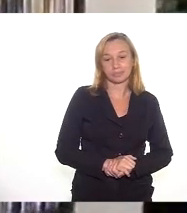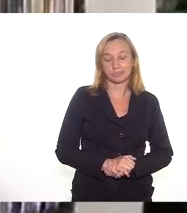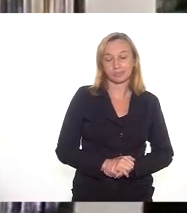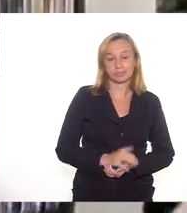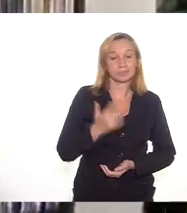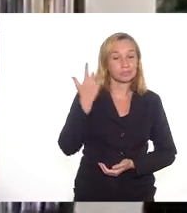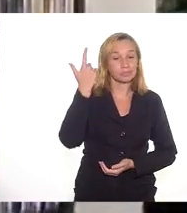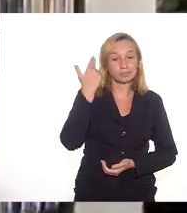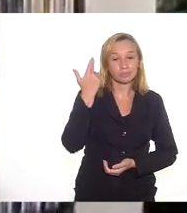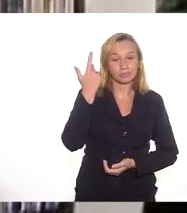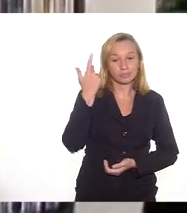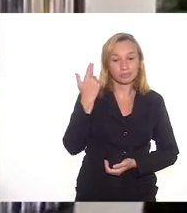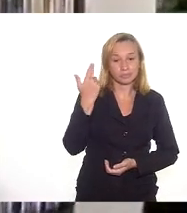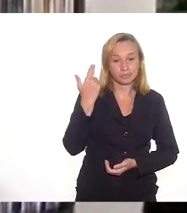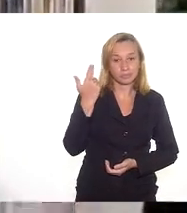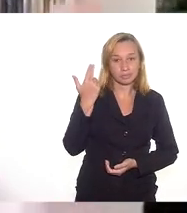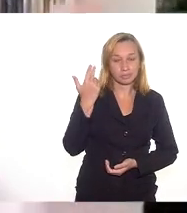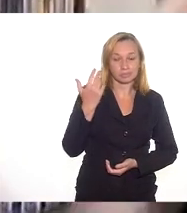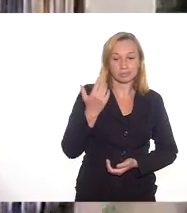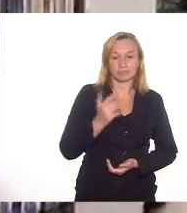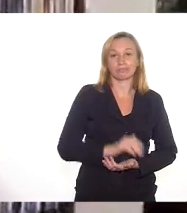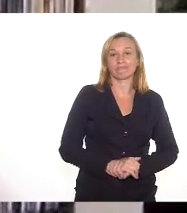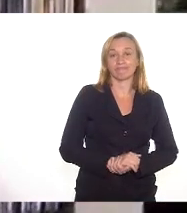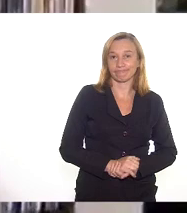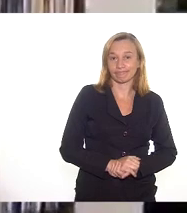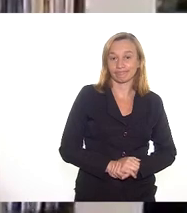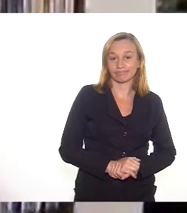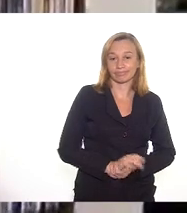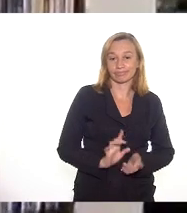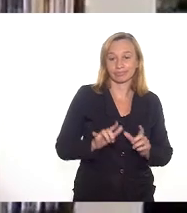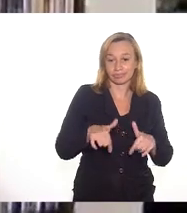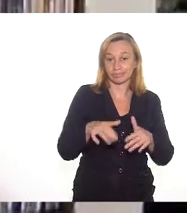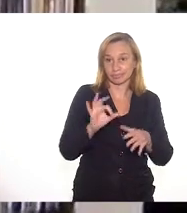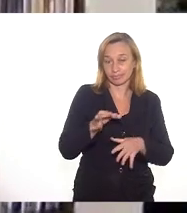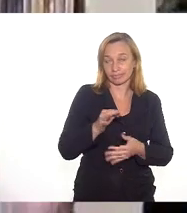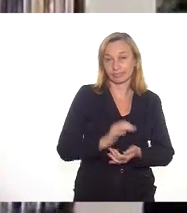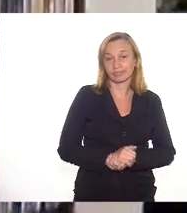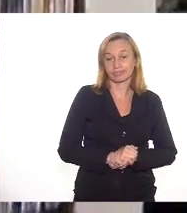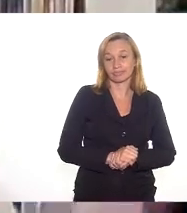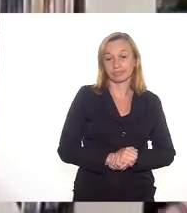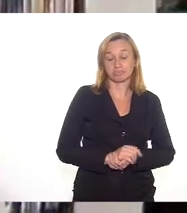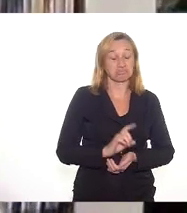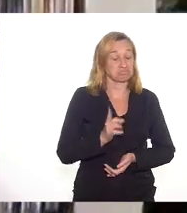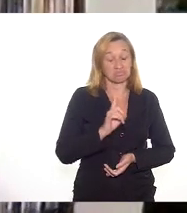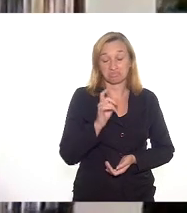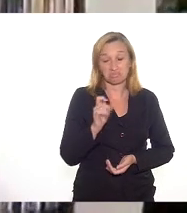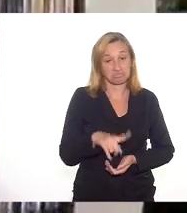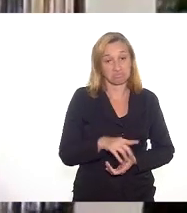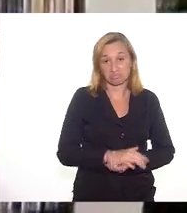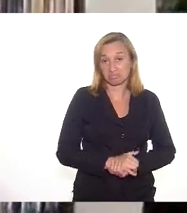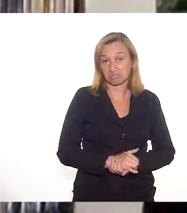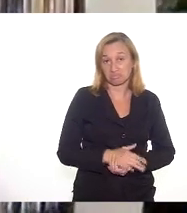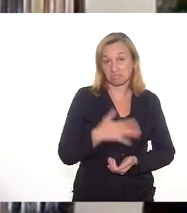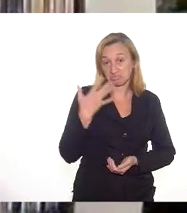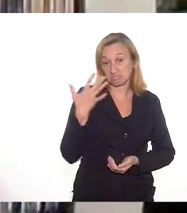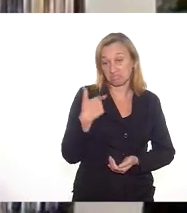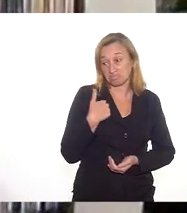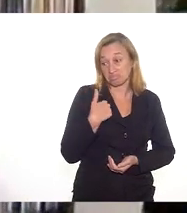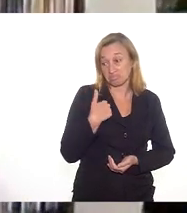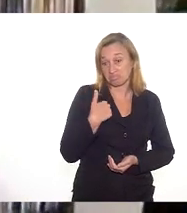normais de temperatura e pressão. Seria natural. Não é isto que nós